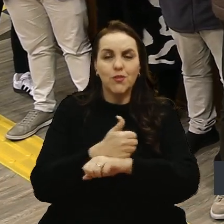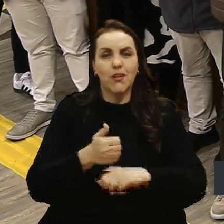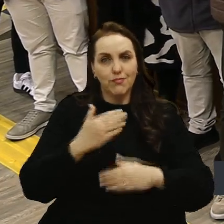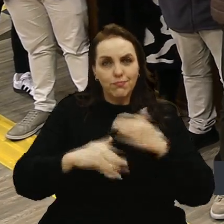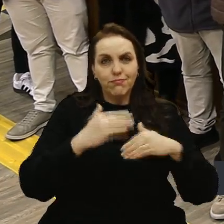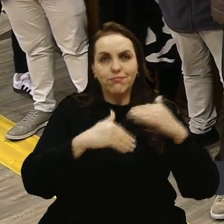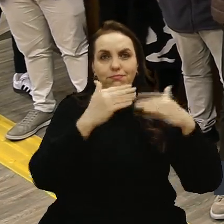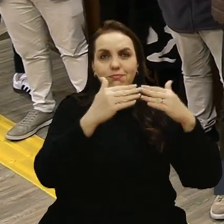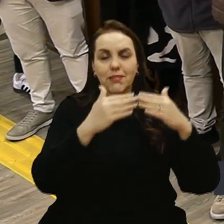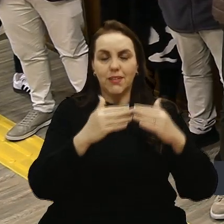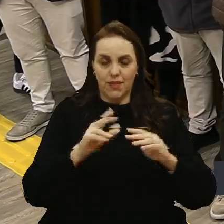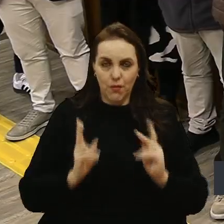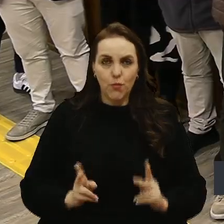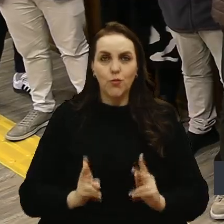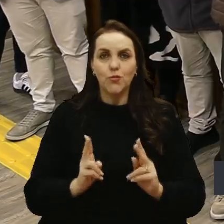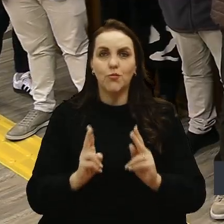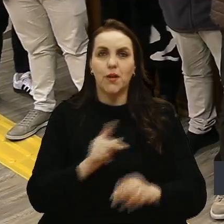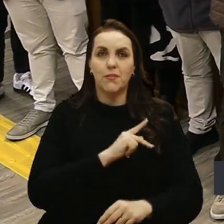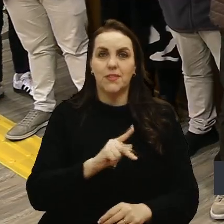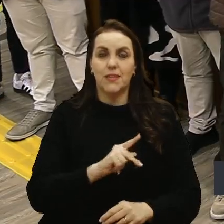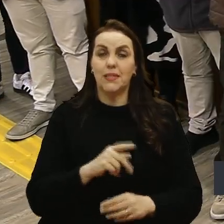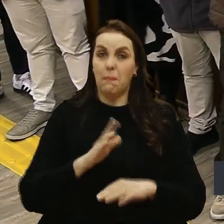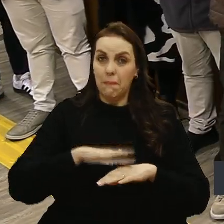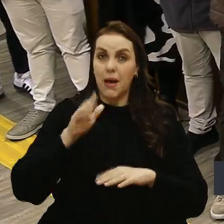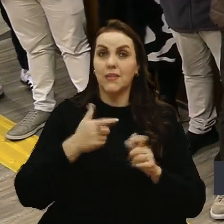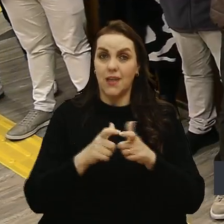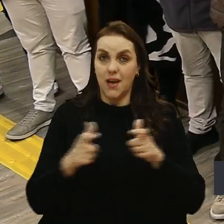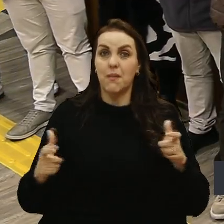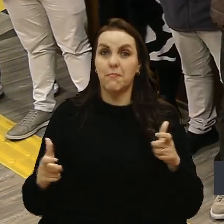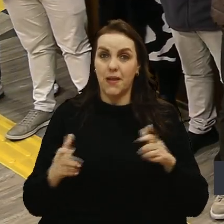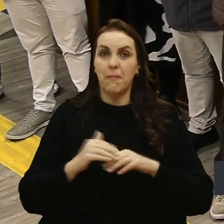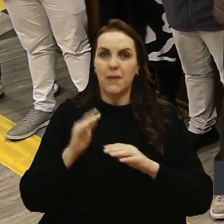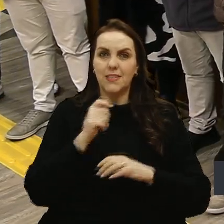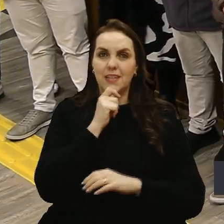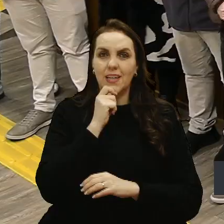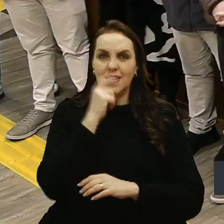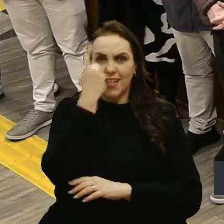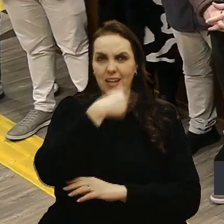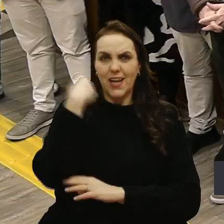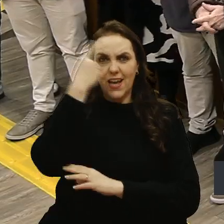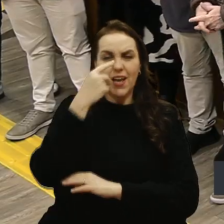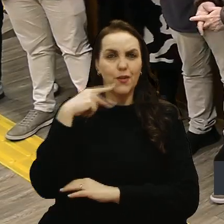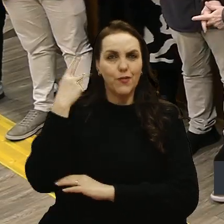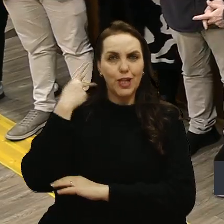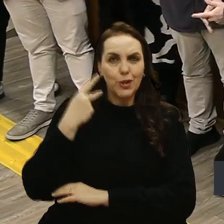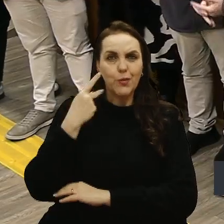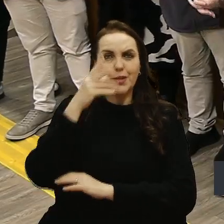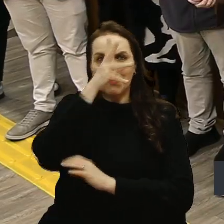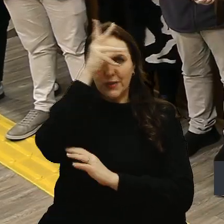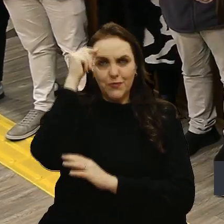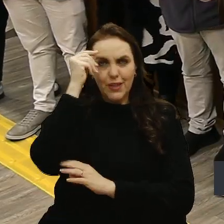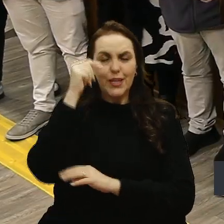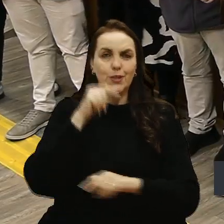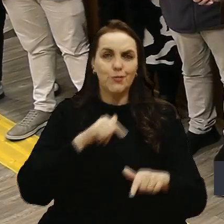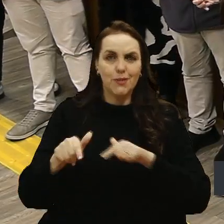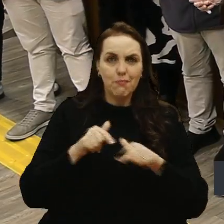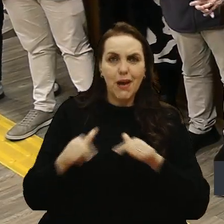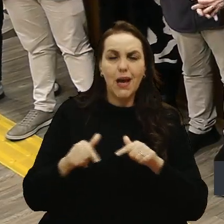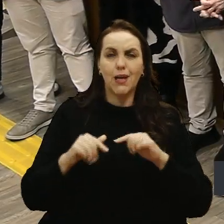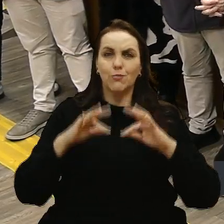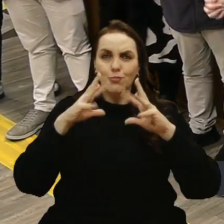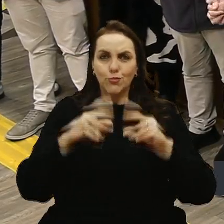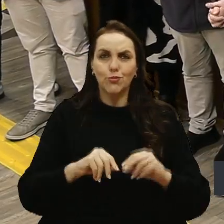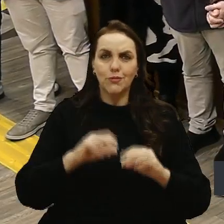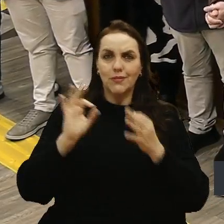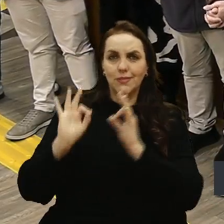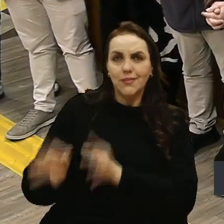presidente. Logo mais, vamos precisar ampliar aí para mostrar a cara dos vereadores, do prefeito, o que a gente trabalha, o que a gente faz de errado,